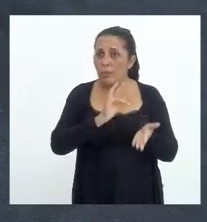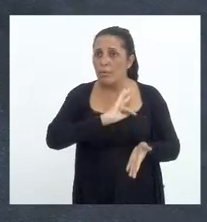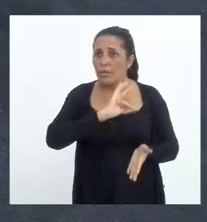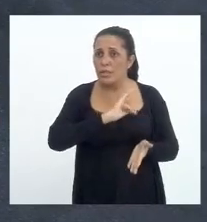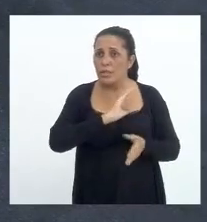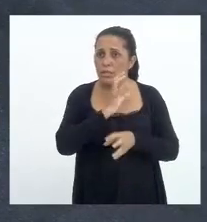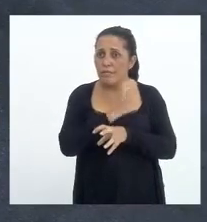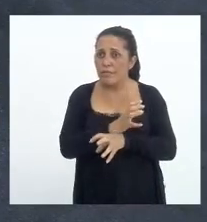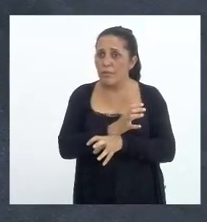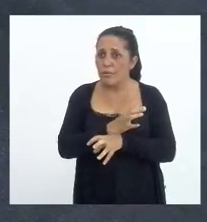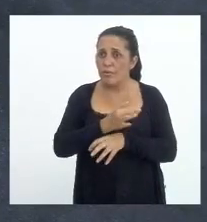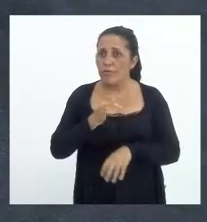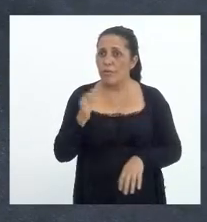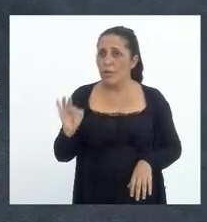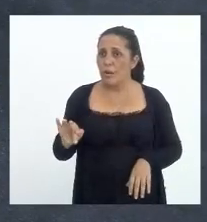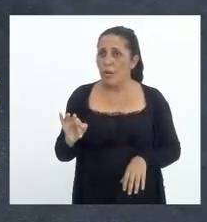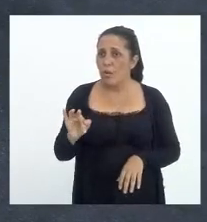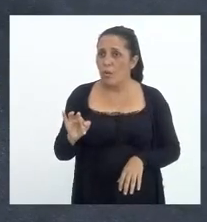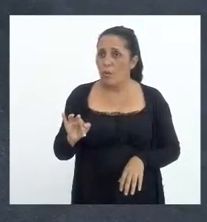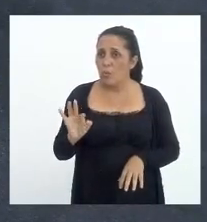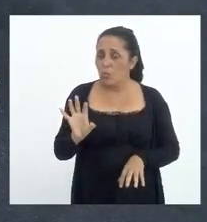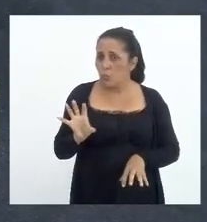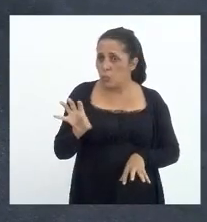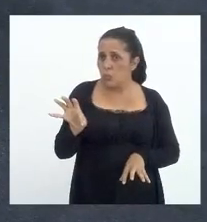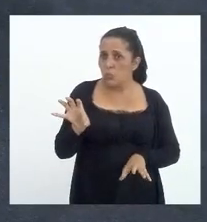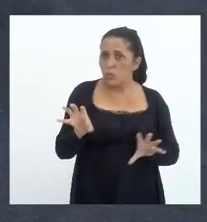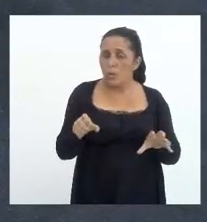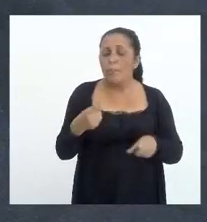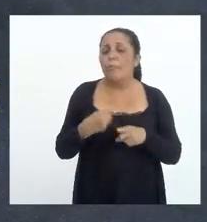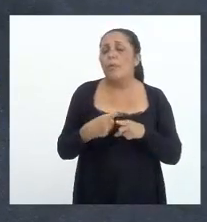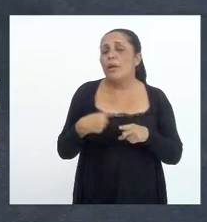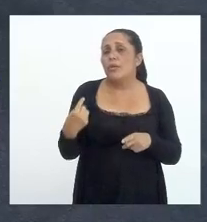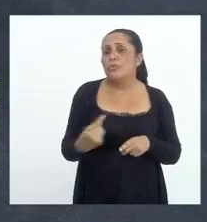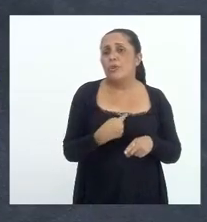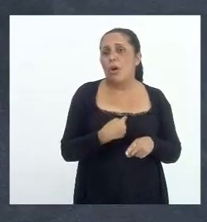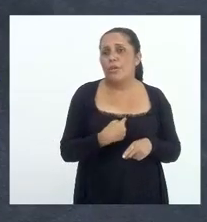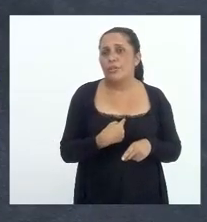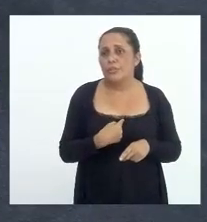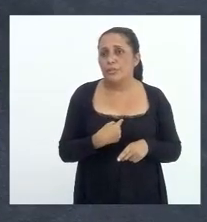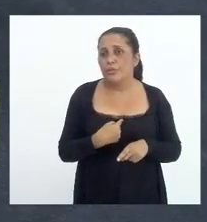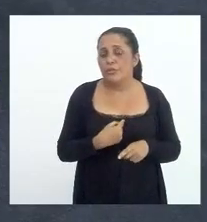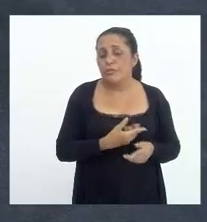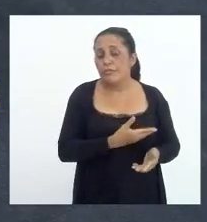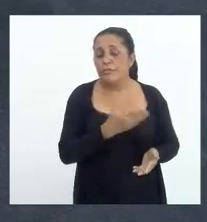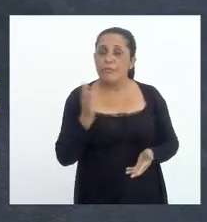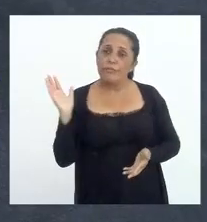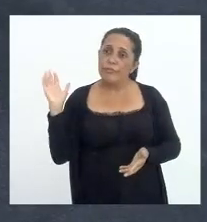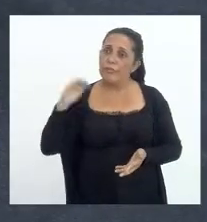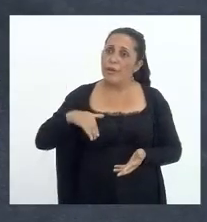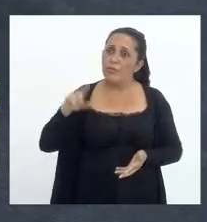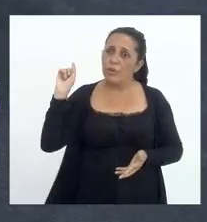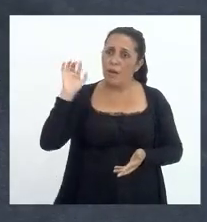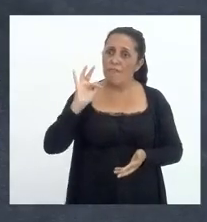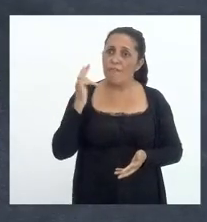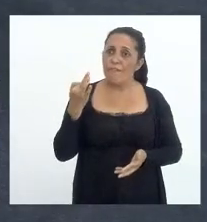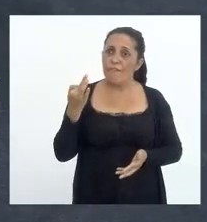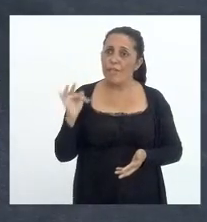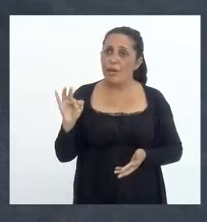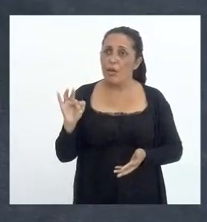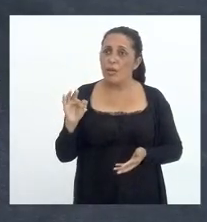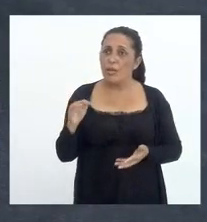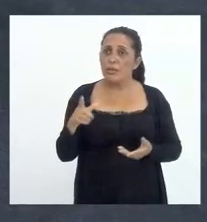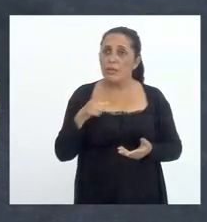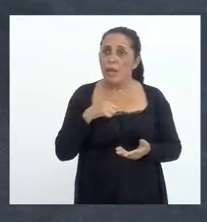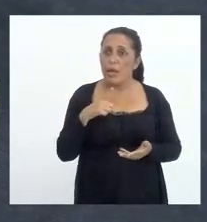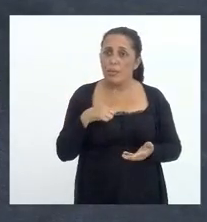ele tratou a polícia de um jeito. Por que que nós, se veio de lá, temos que tratar de uma